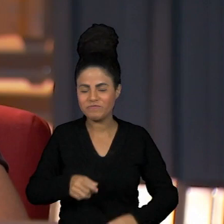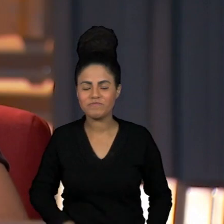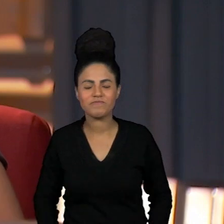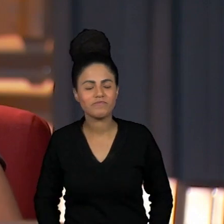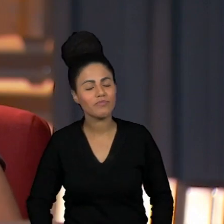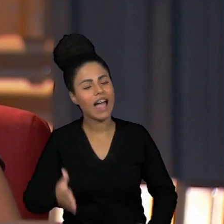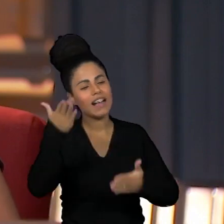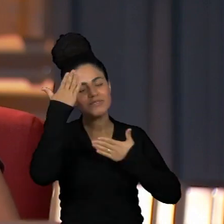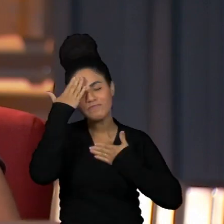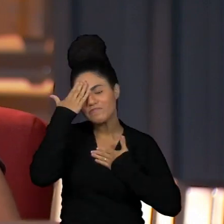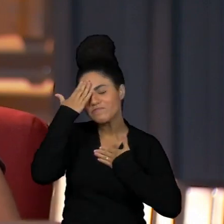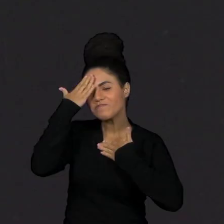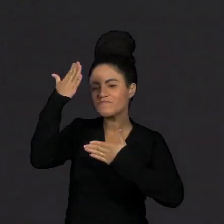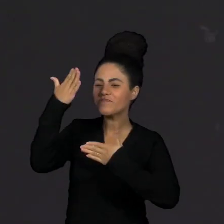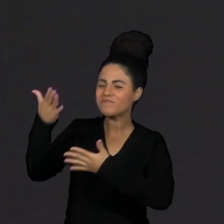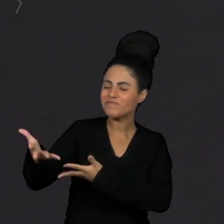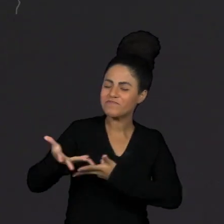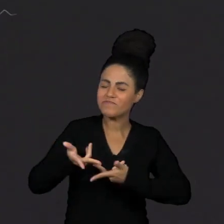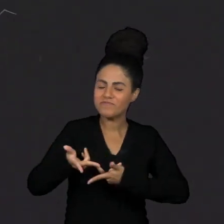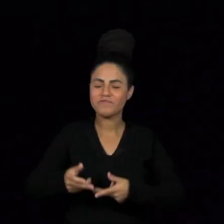obrigado pelo convite, é um prazer estar aqui.